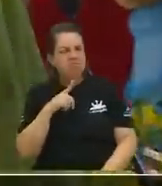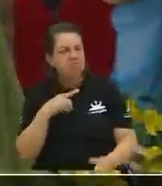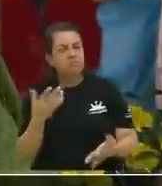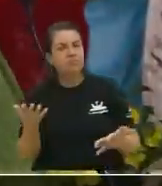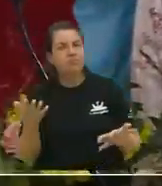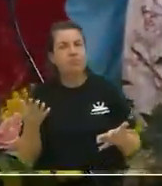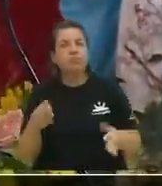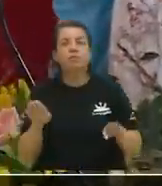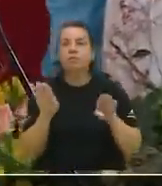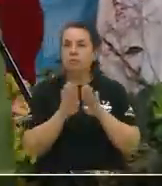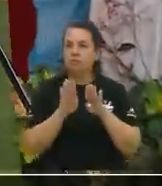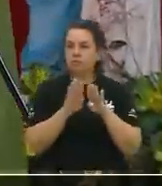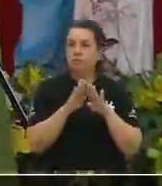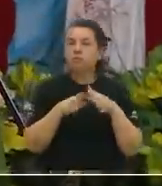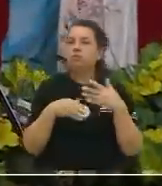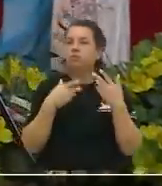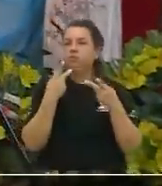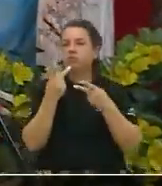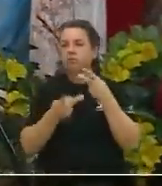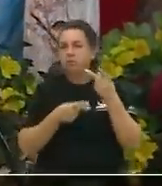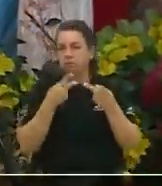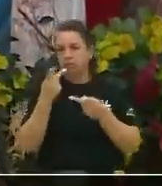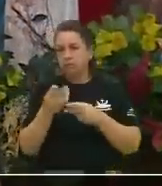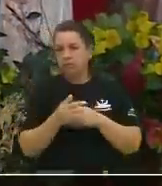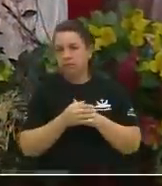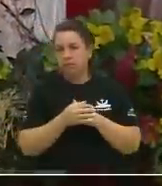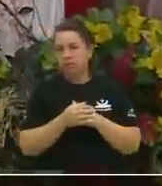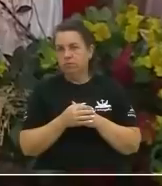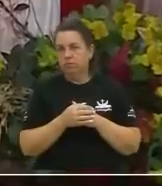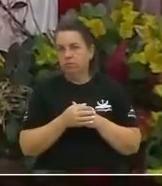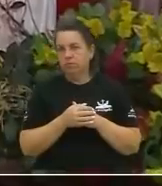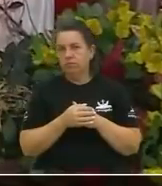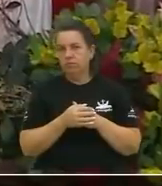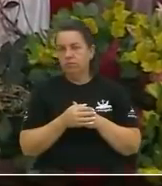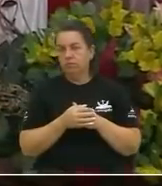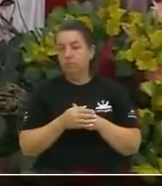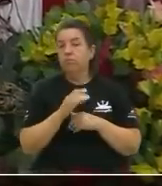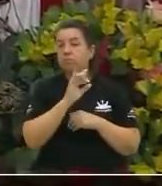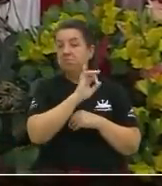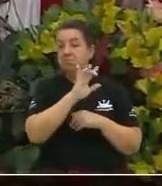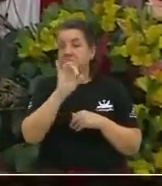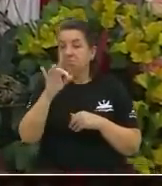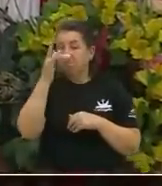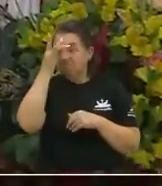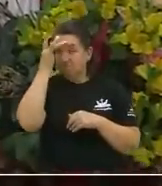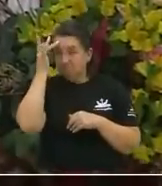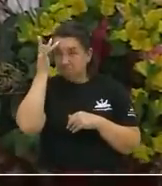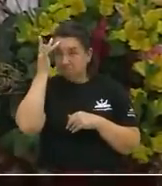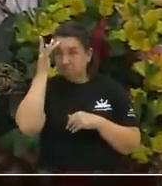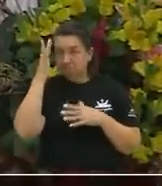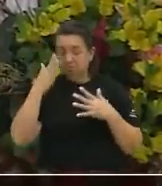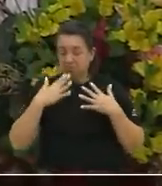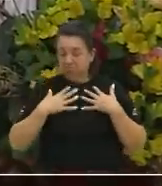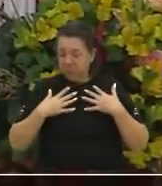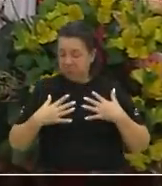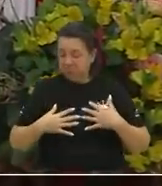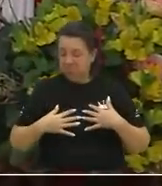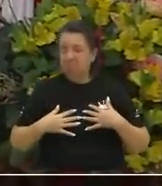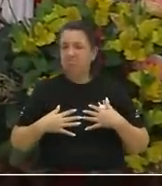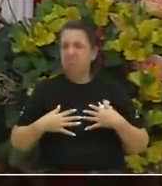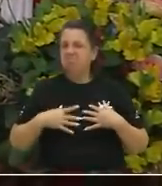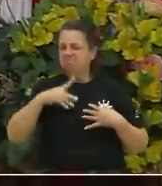Segundo, começa a colocar: é justo, cada pessoa é dona do seu corpo, é justo o